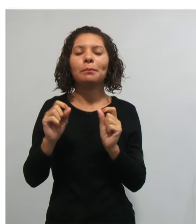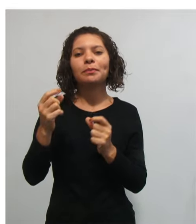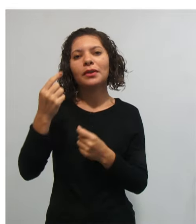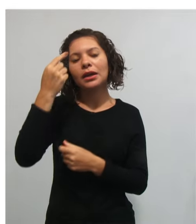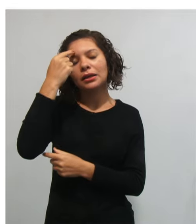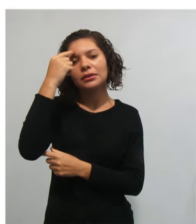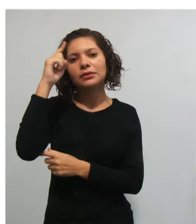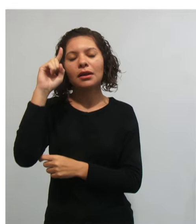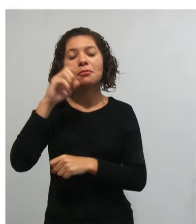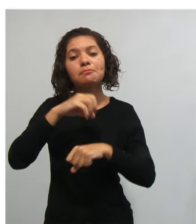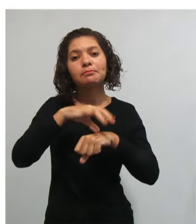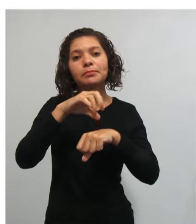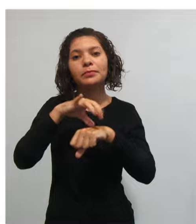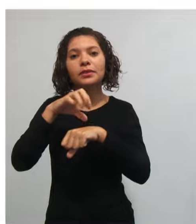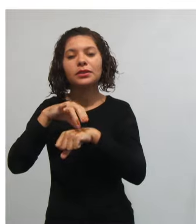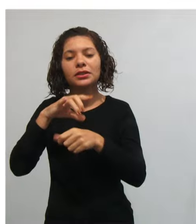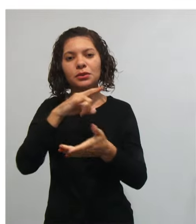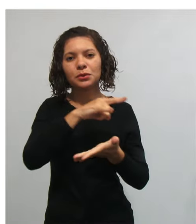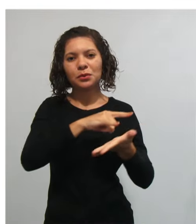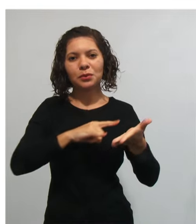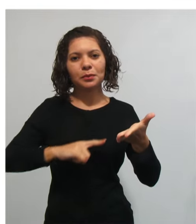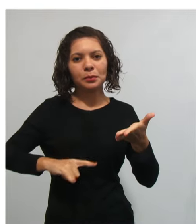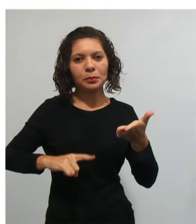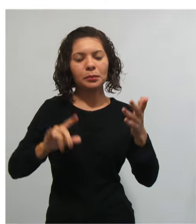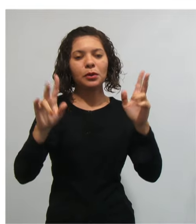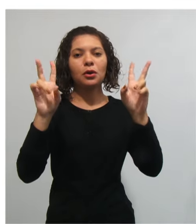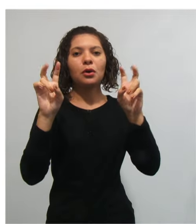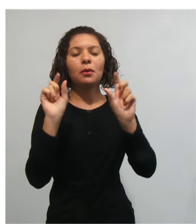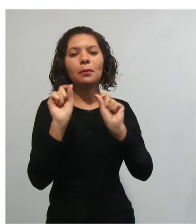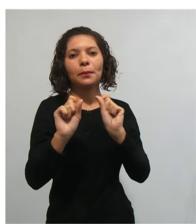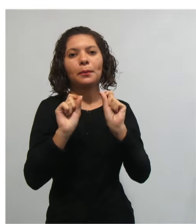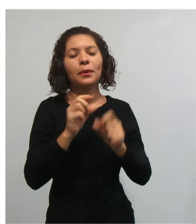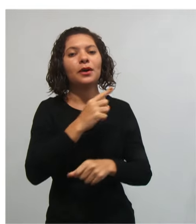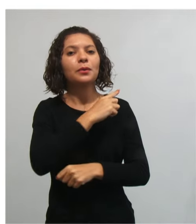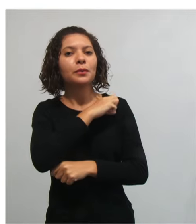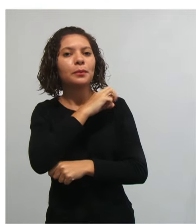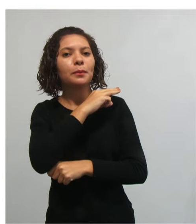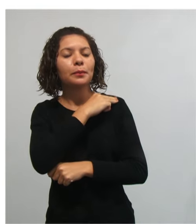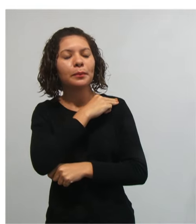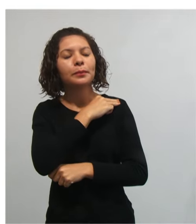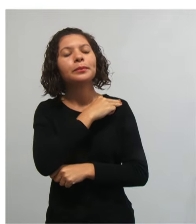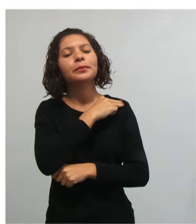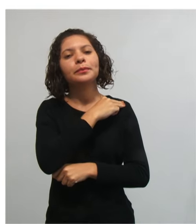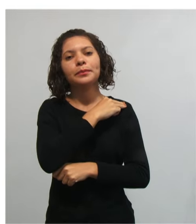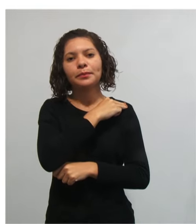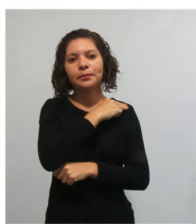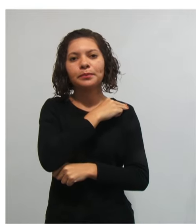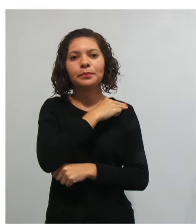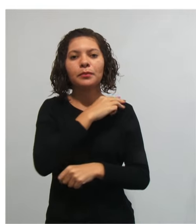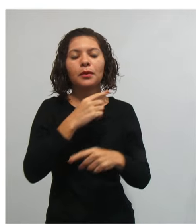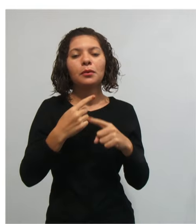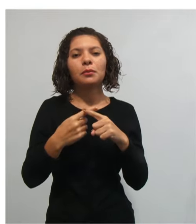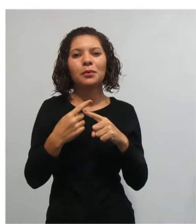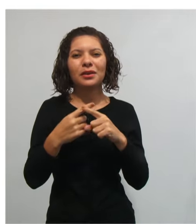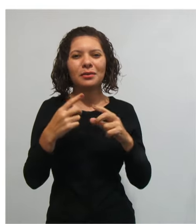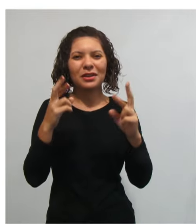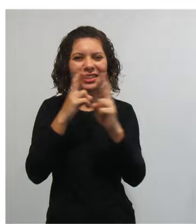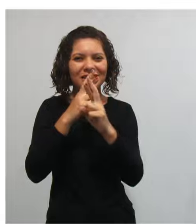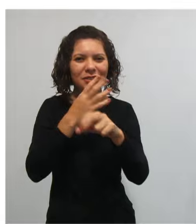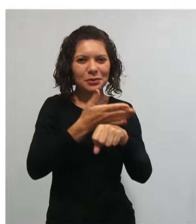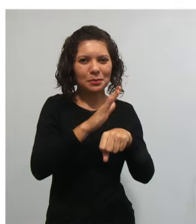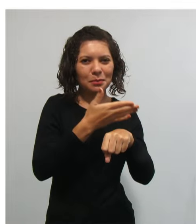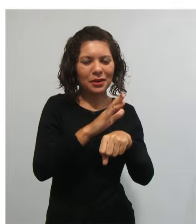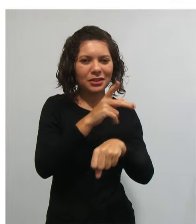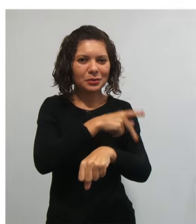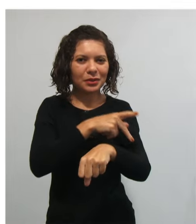bncc e trago aqui para vocês as ideias as orientações da bncc sobre a o ensino